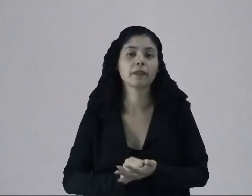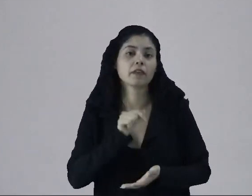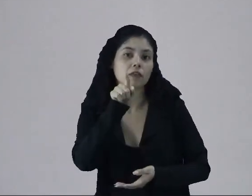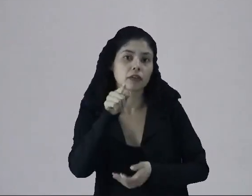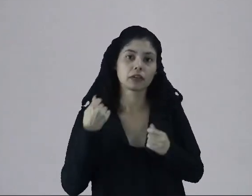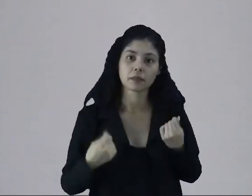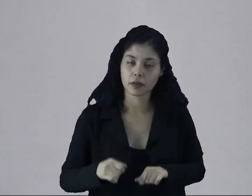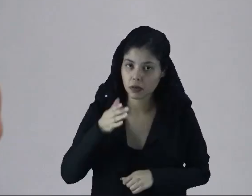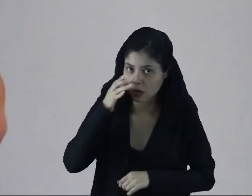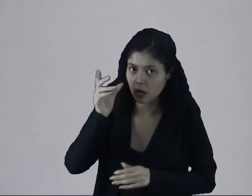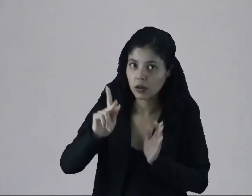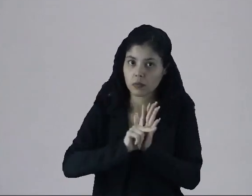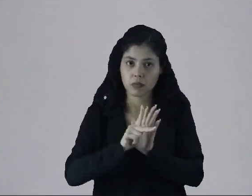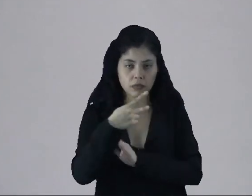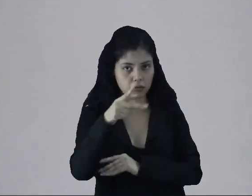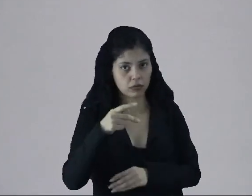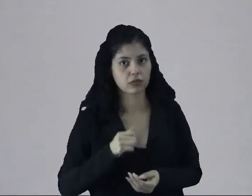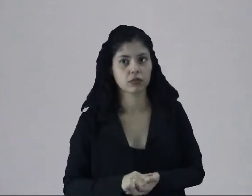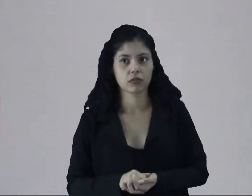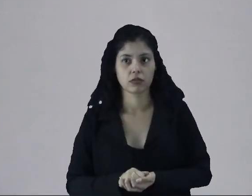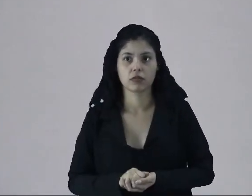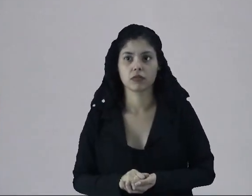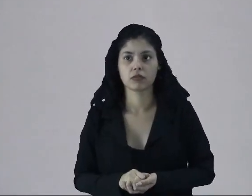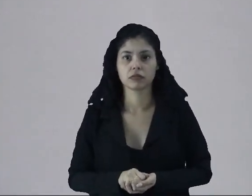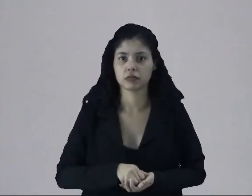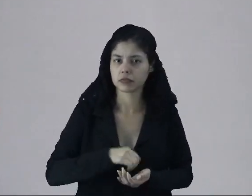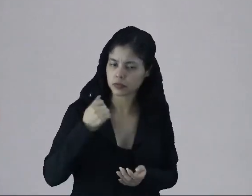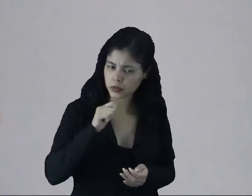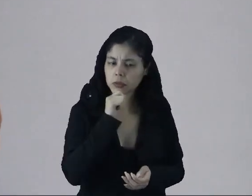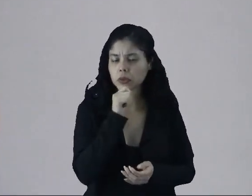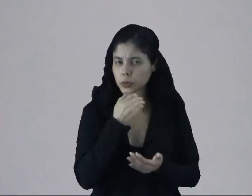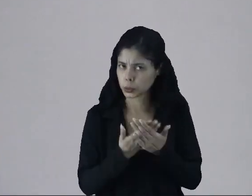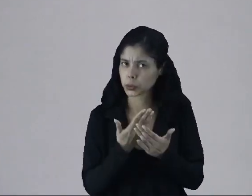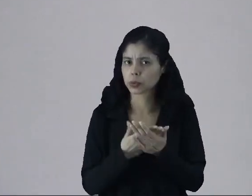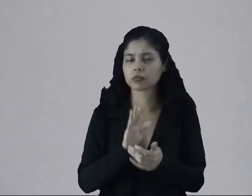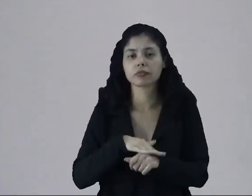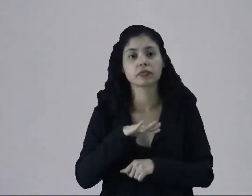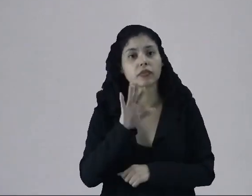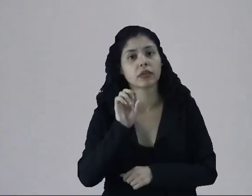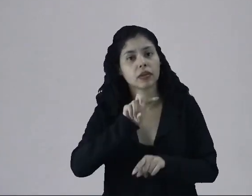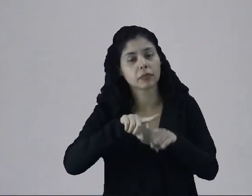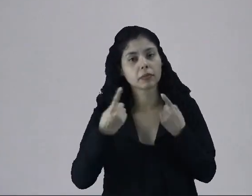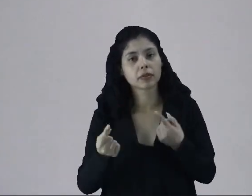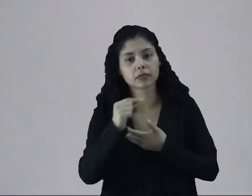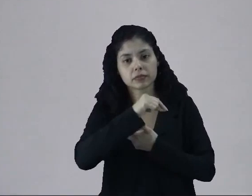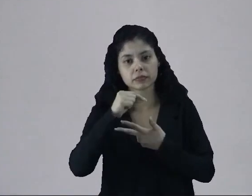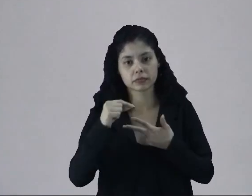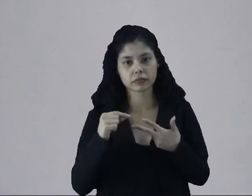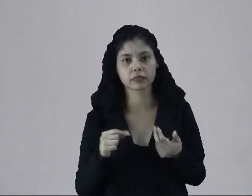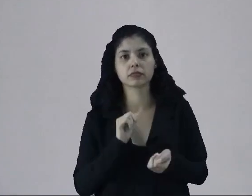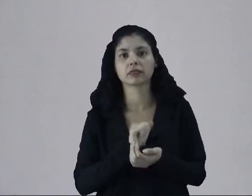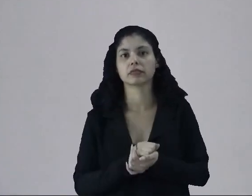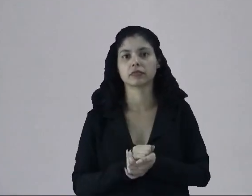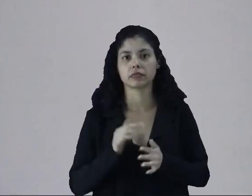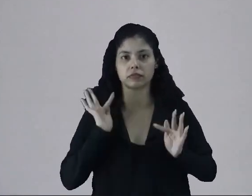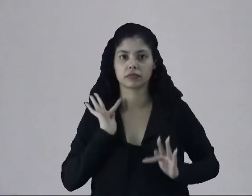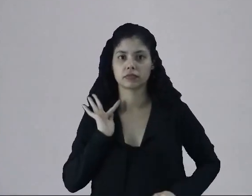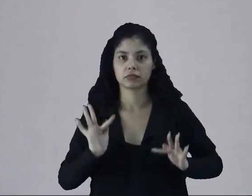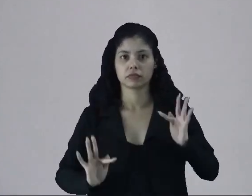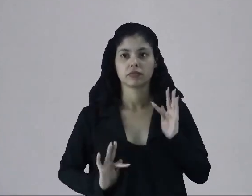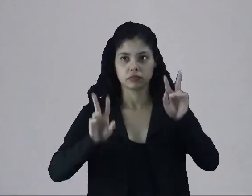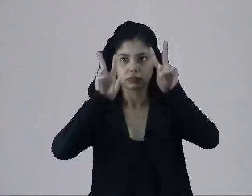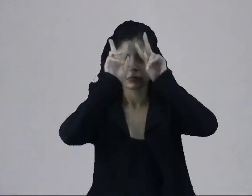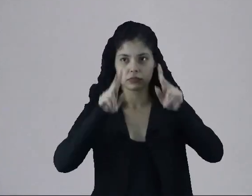você, é uma curiosidade sua, você vai lá e se apropria disso aí, mas para o Enem vamos focar na fisiologia humana,